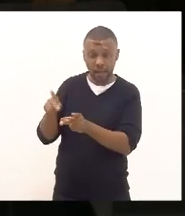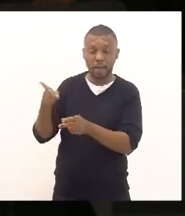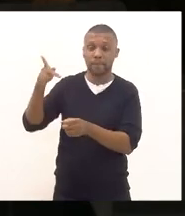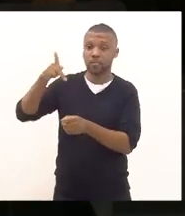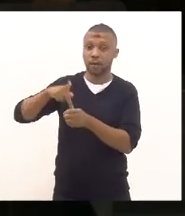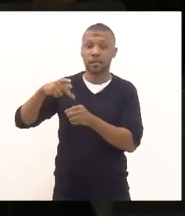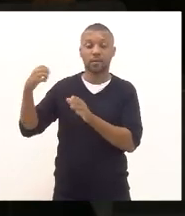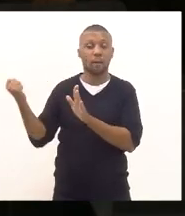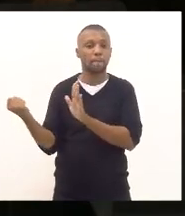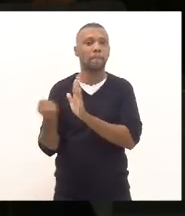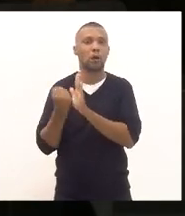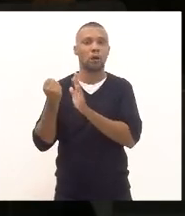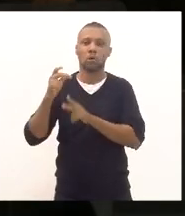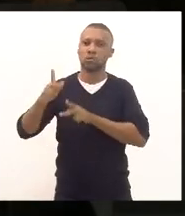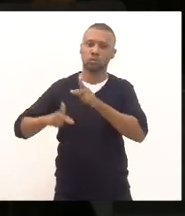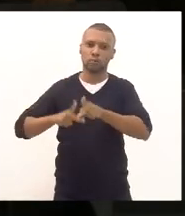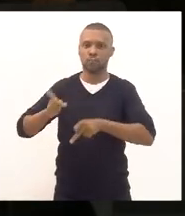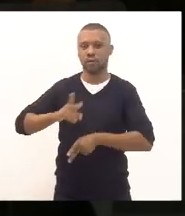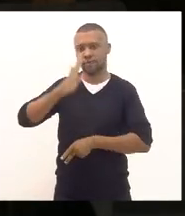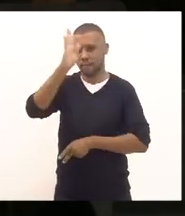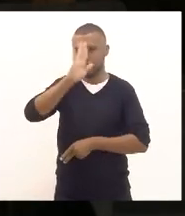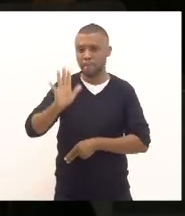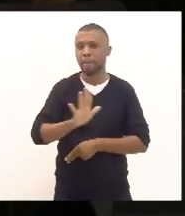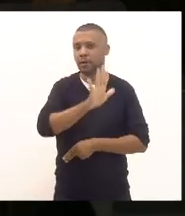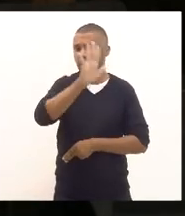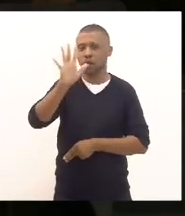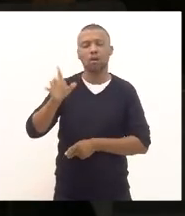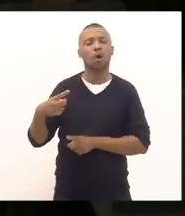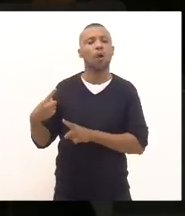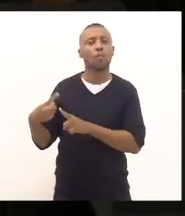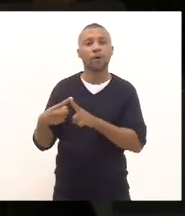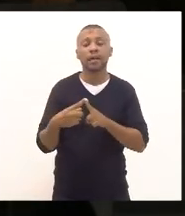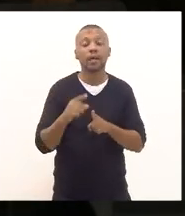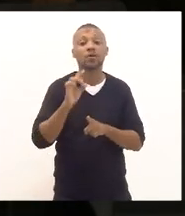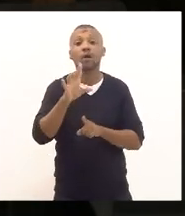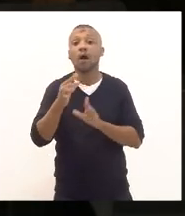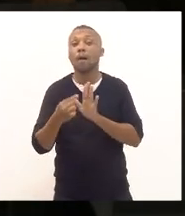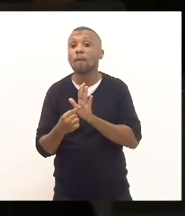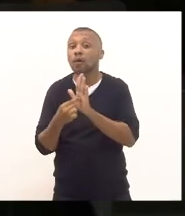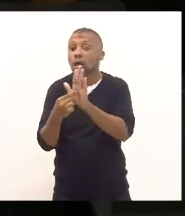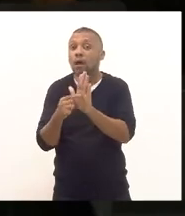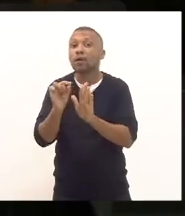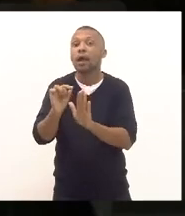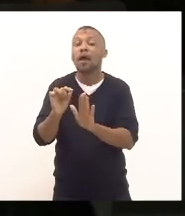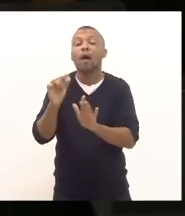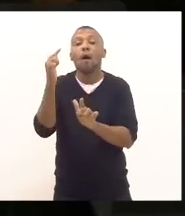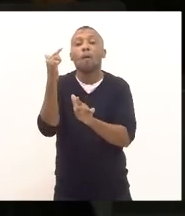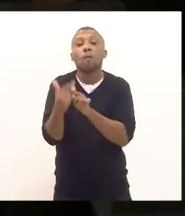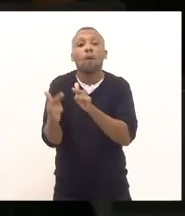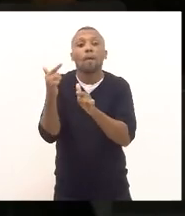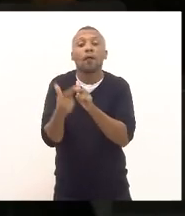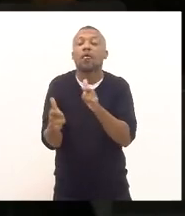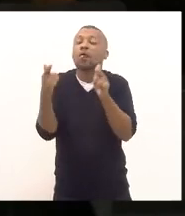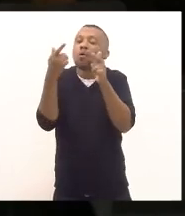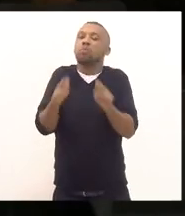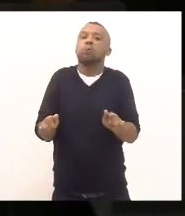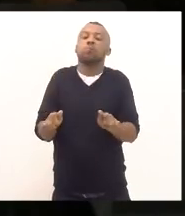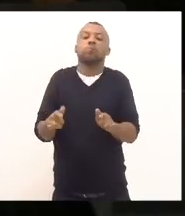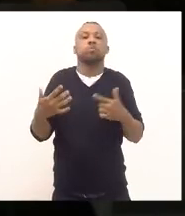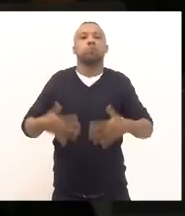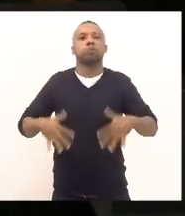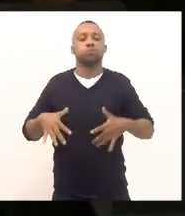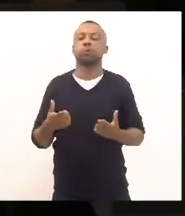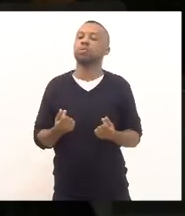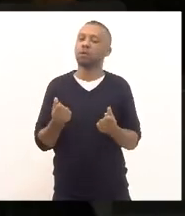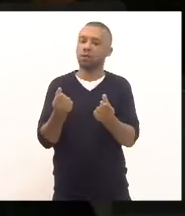patrimônio do povo brasileiro porque só fará a gravar esse problema do preço dos combustíveis